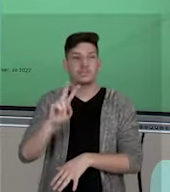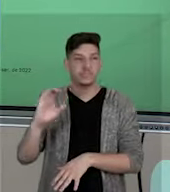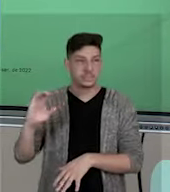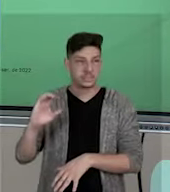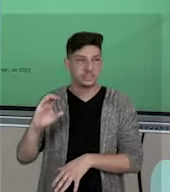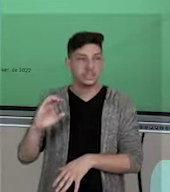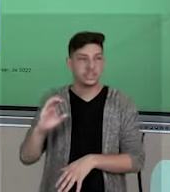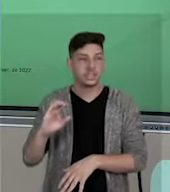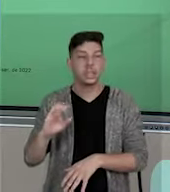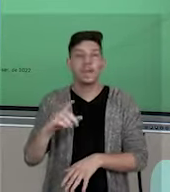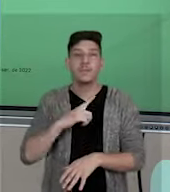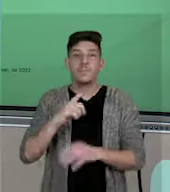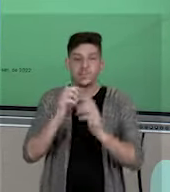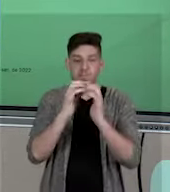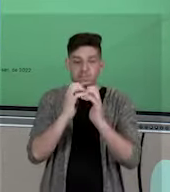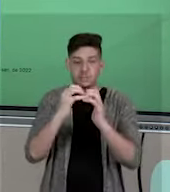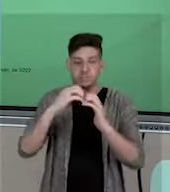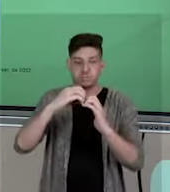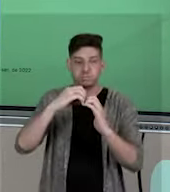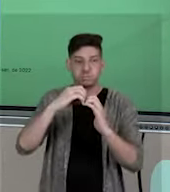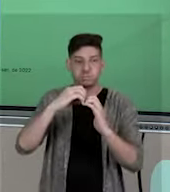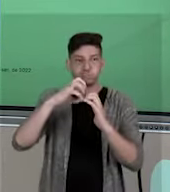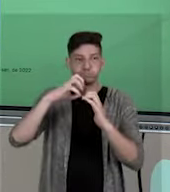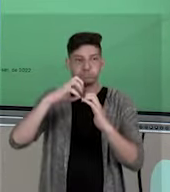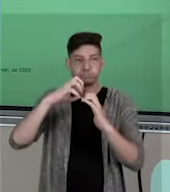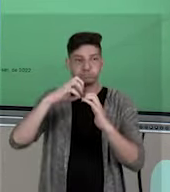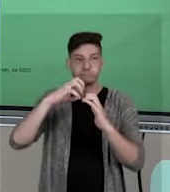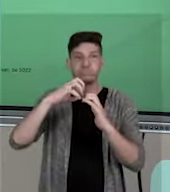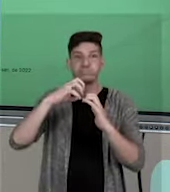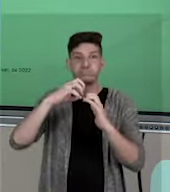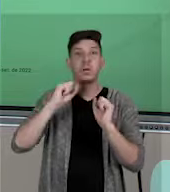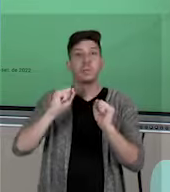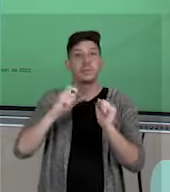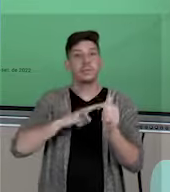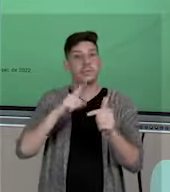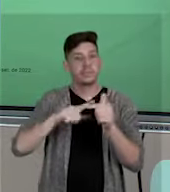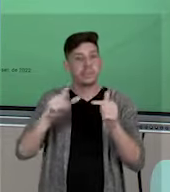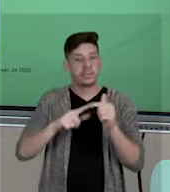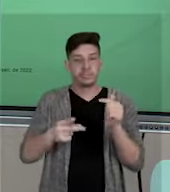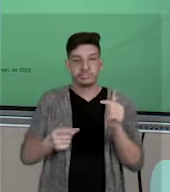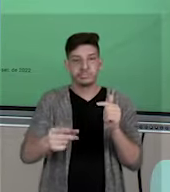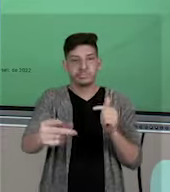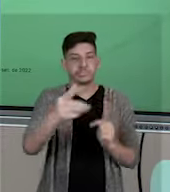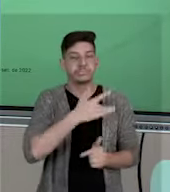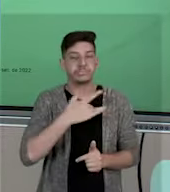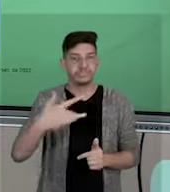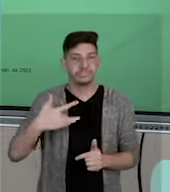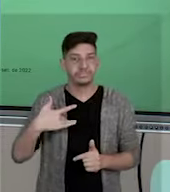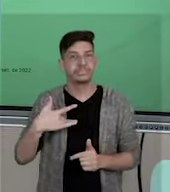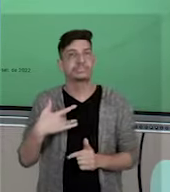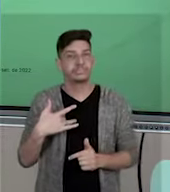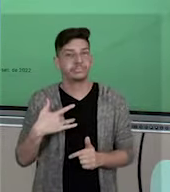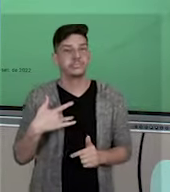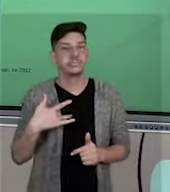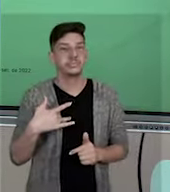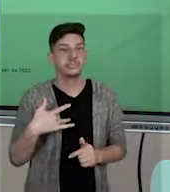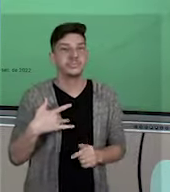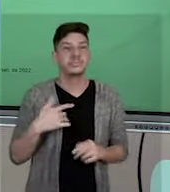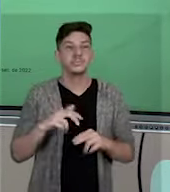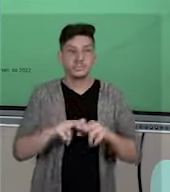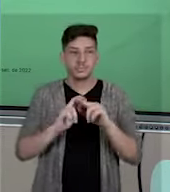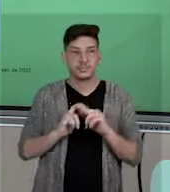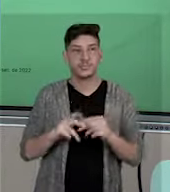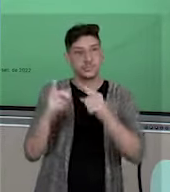de um coágulo, e aí você pode ter danos permanentes aqui à saúde da pessoa, né, a partir do momento que ela tem esse